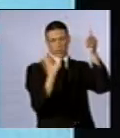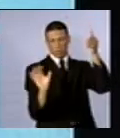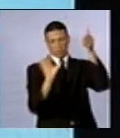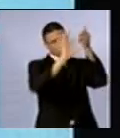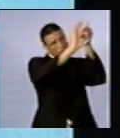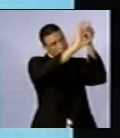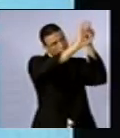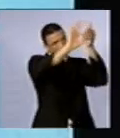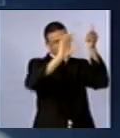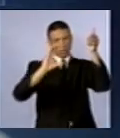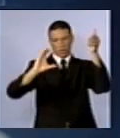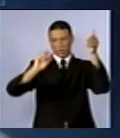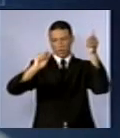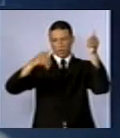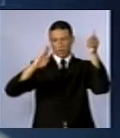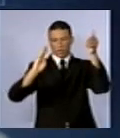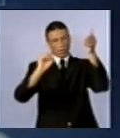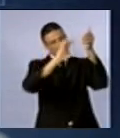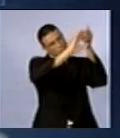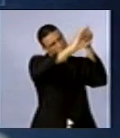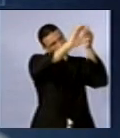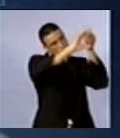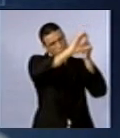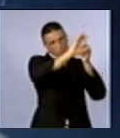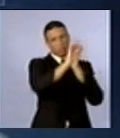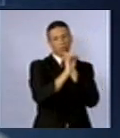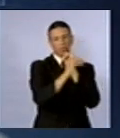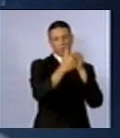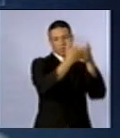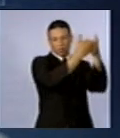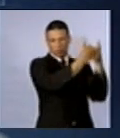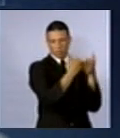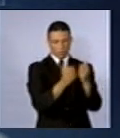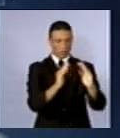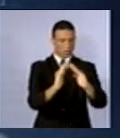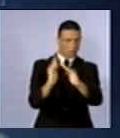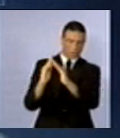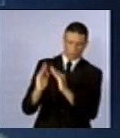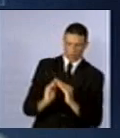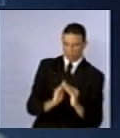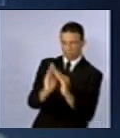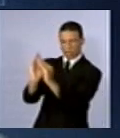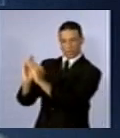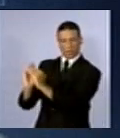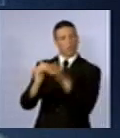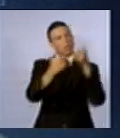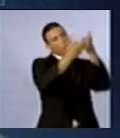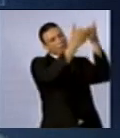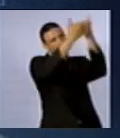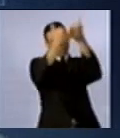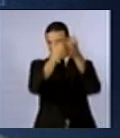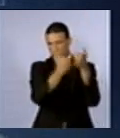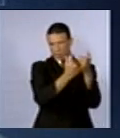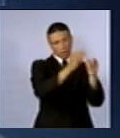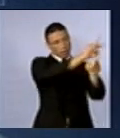equipamentos situados nas imediações dessas residências onde teriam ocorrido